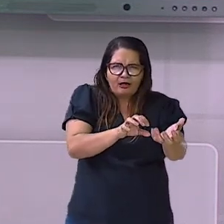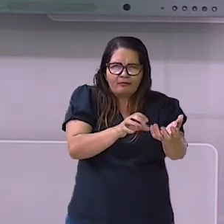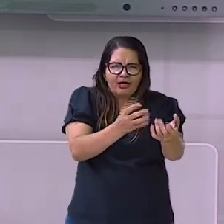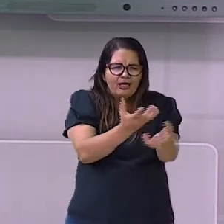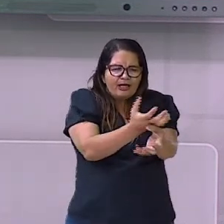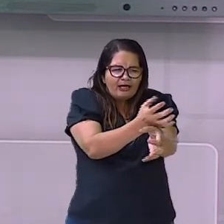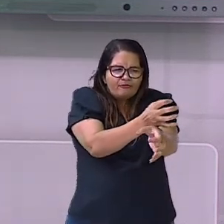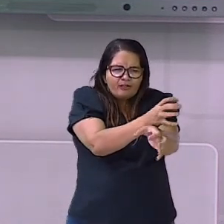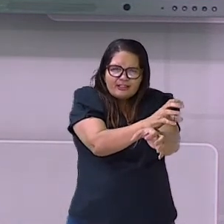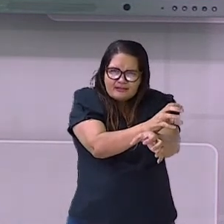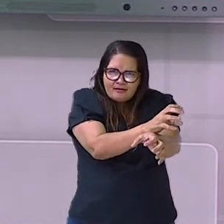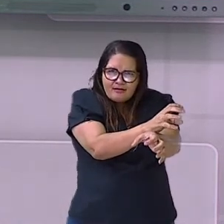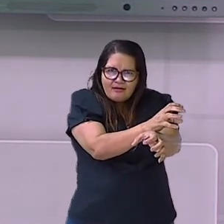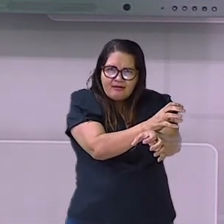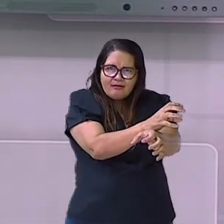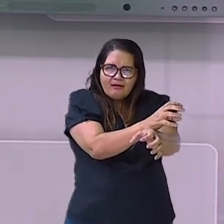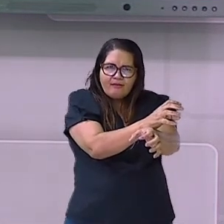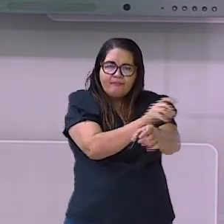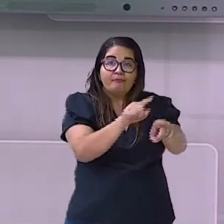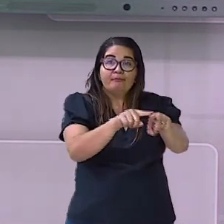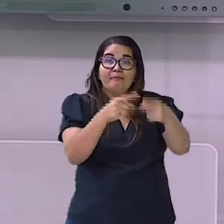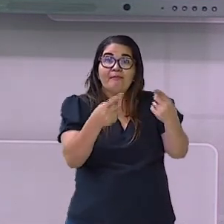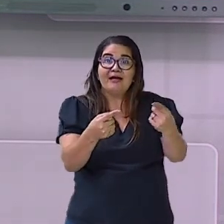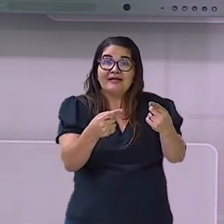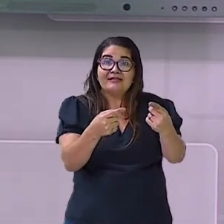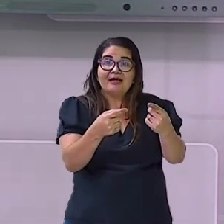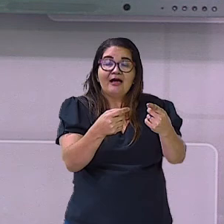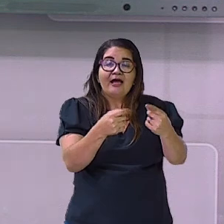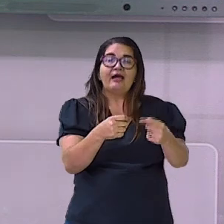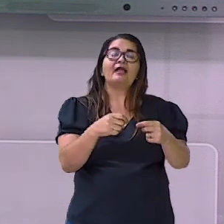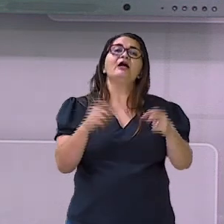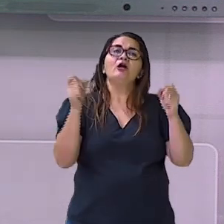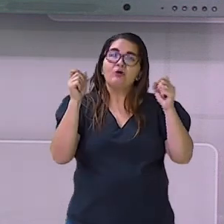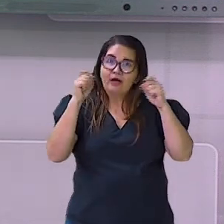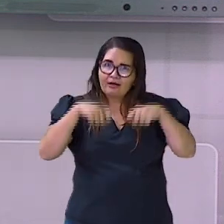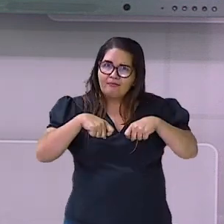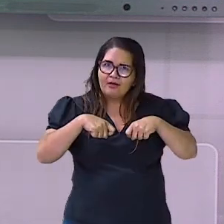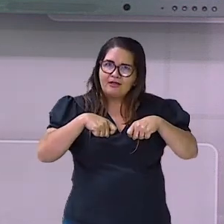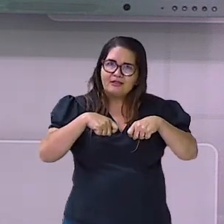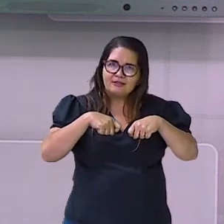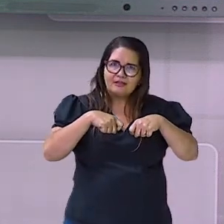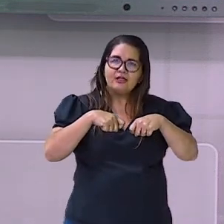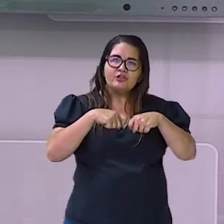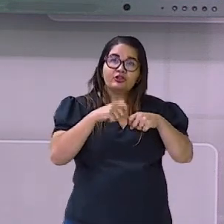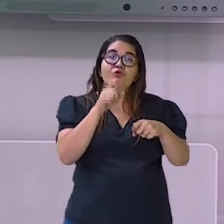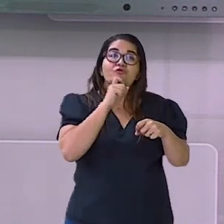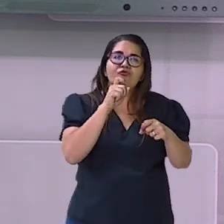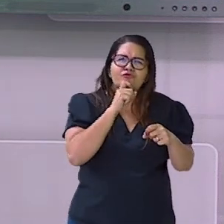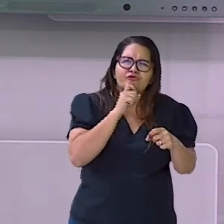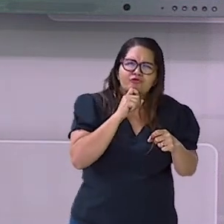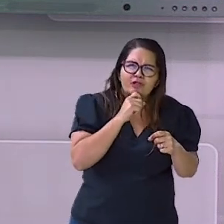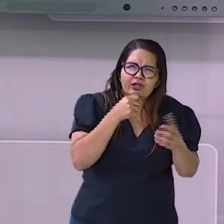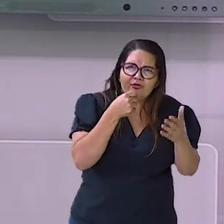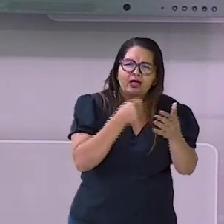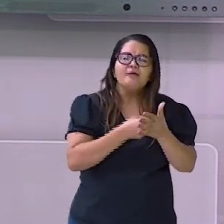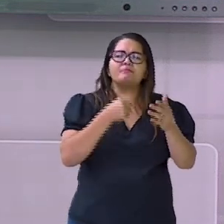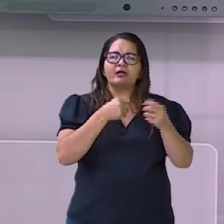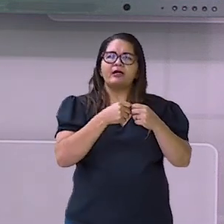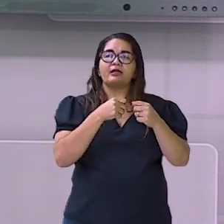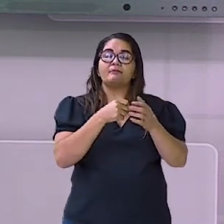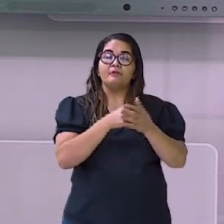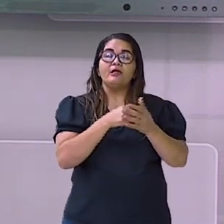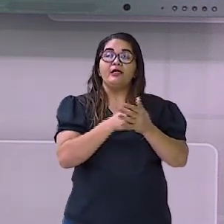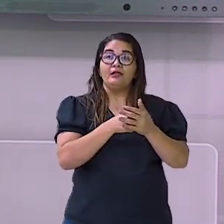a essa dificuldade, vamos colocar assim, da sua localização. Por quê? Nos polos,